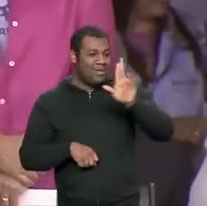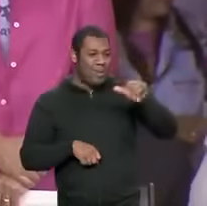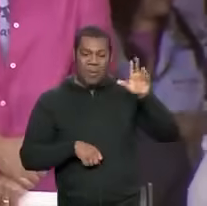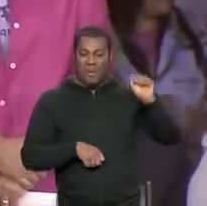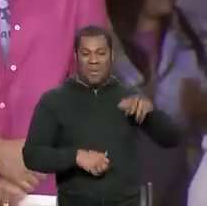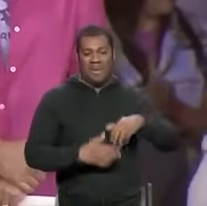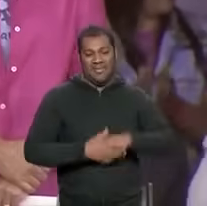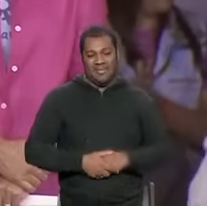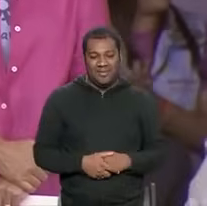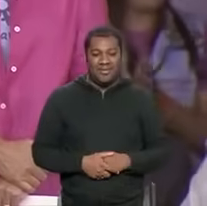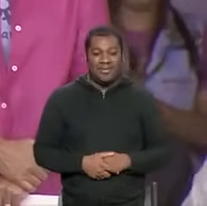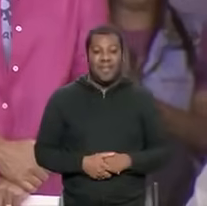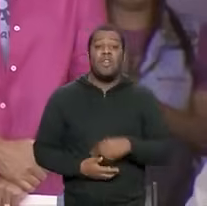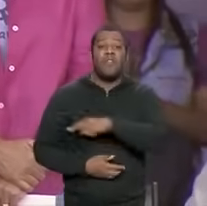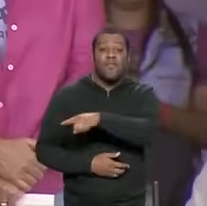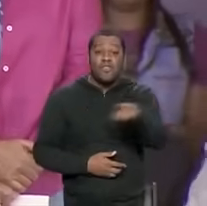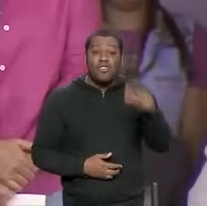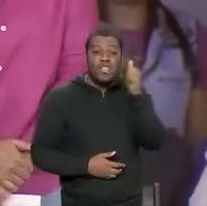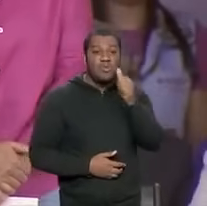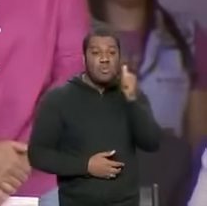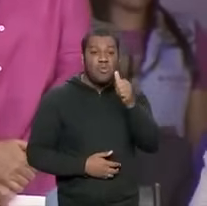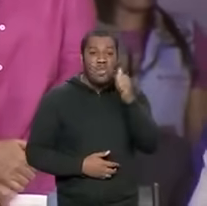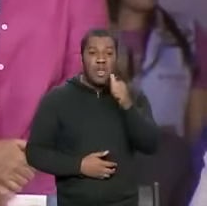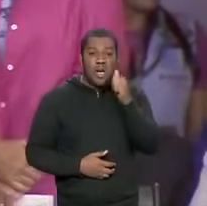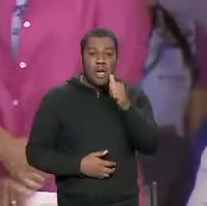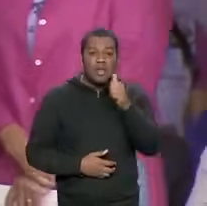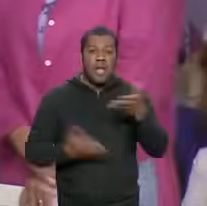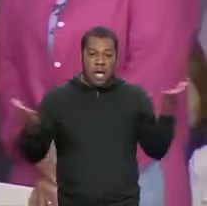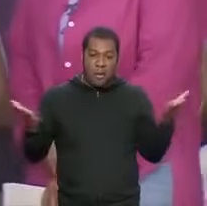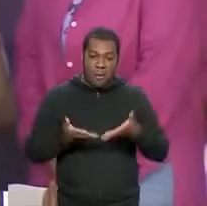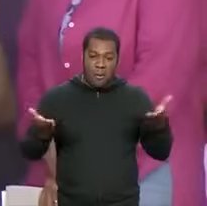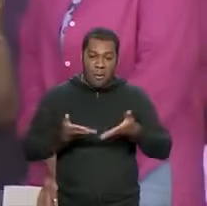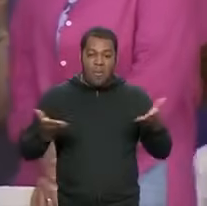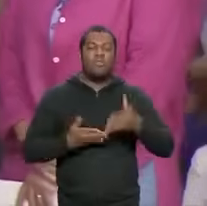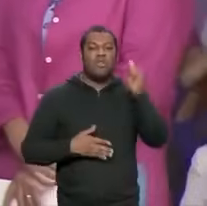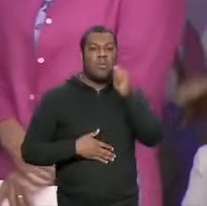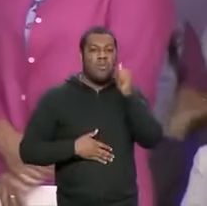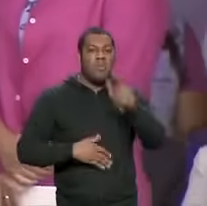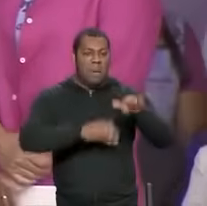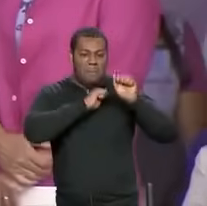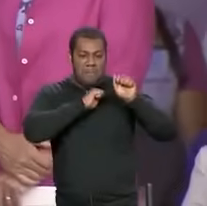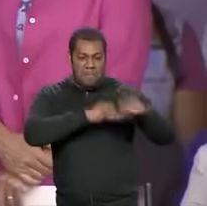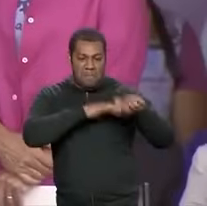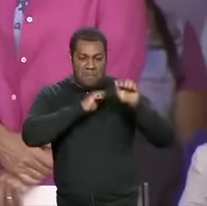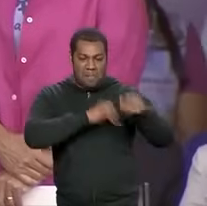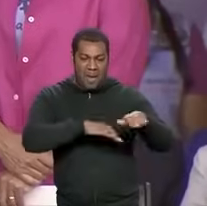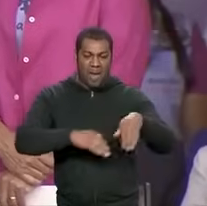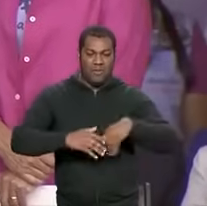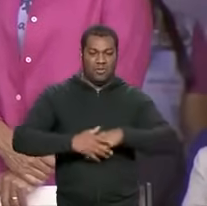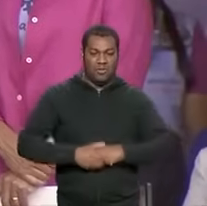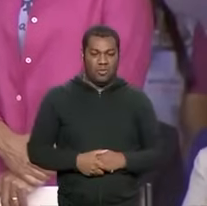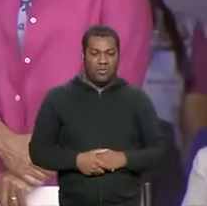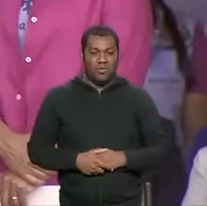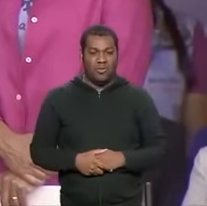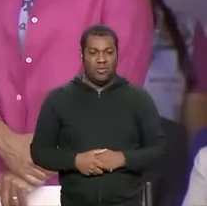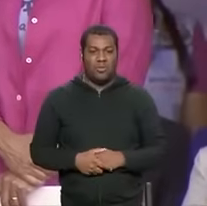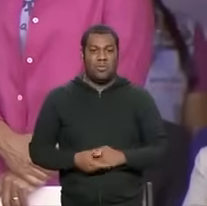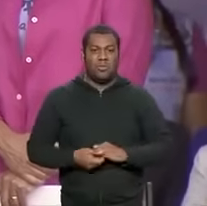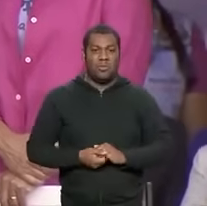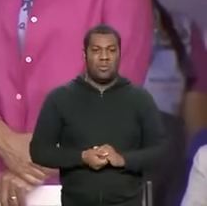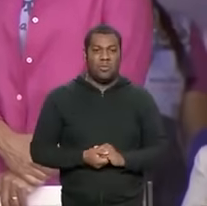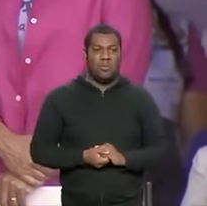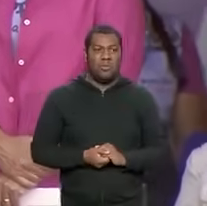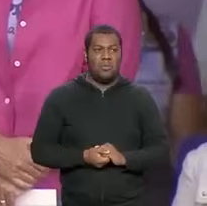e a vinda de vocês é que hoje demonstra que só pensa em dar golpe